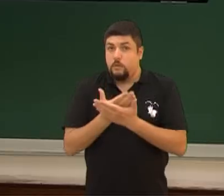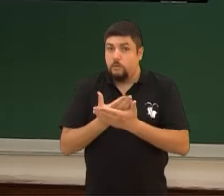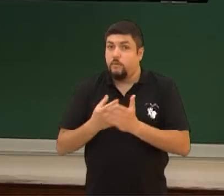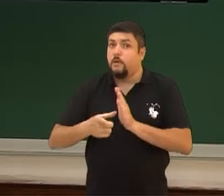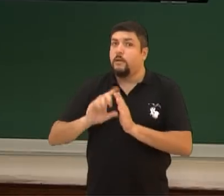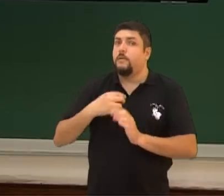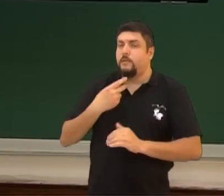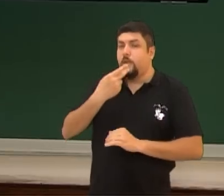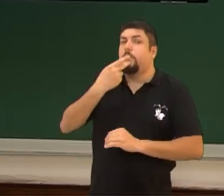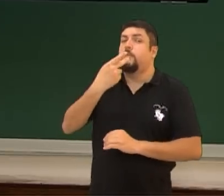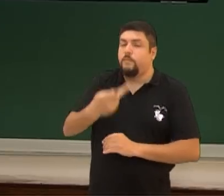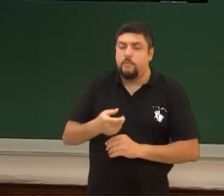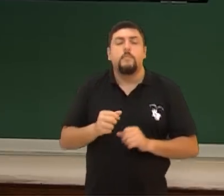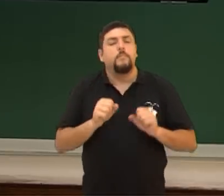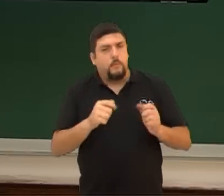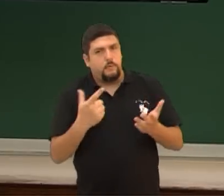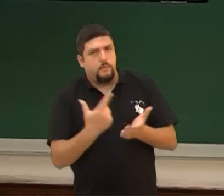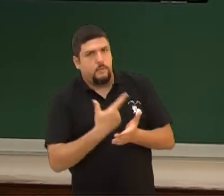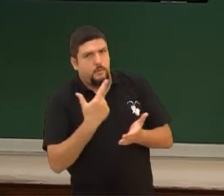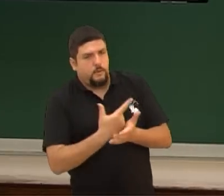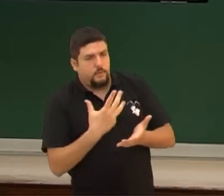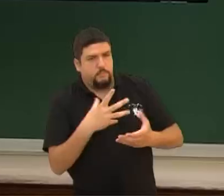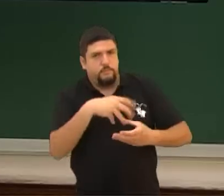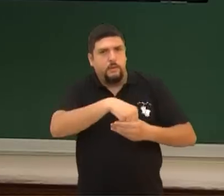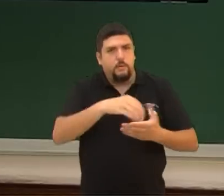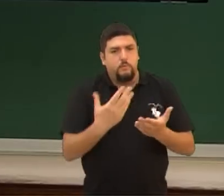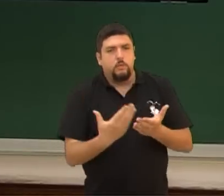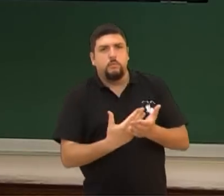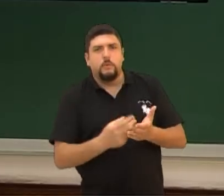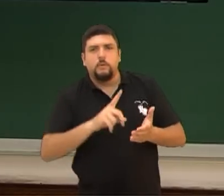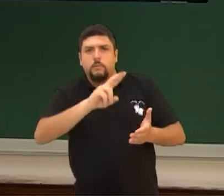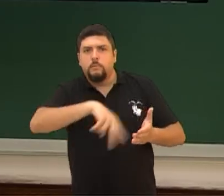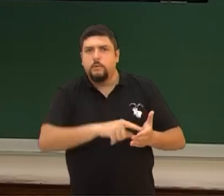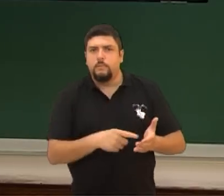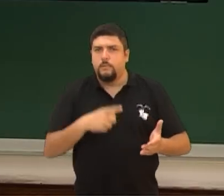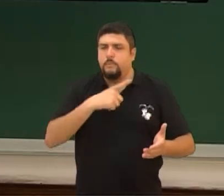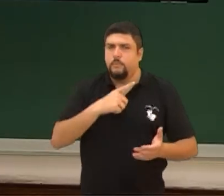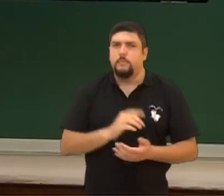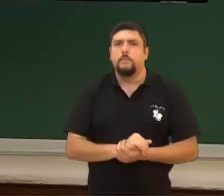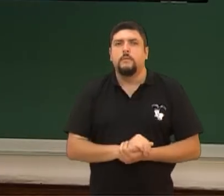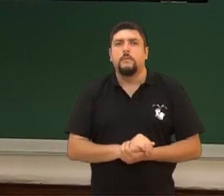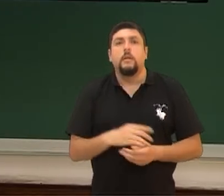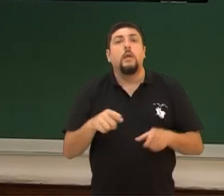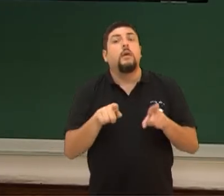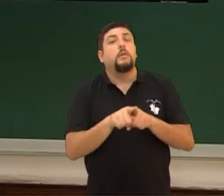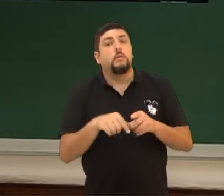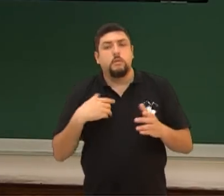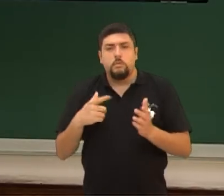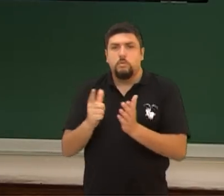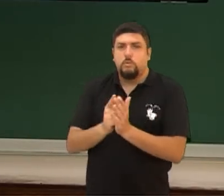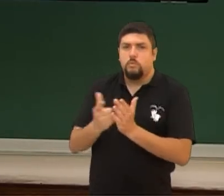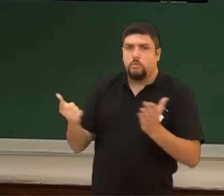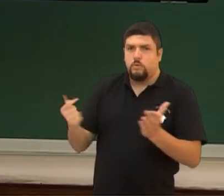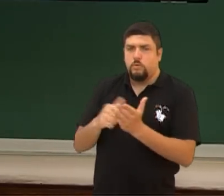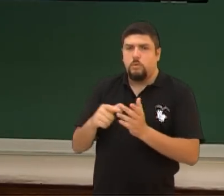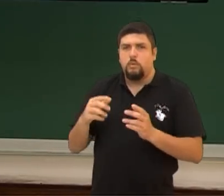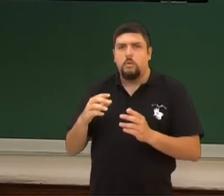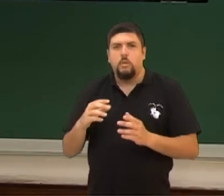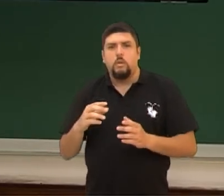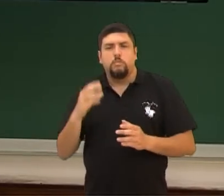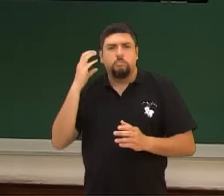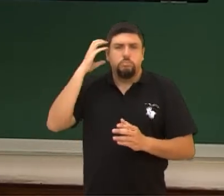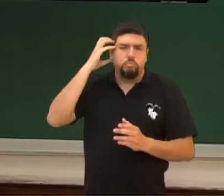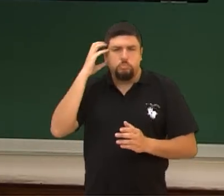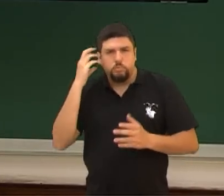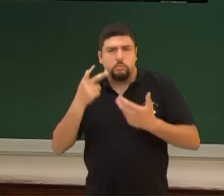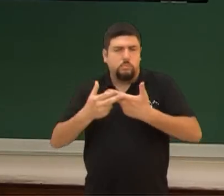podemos encontrá-la em livro didático, bastante infográfico. Na esfera jornalística e midiática, nós